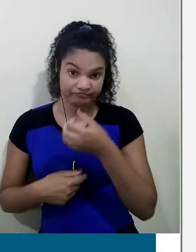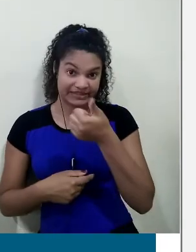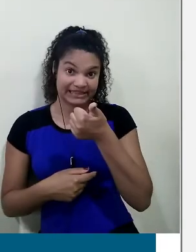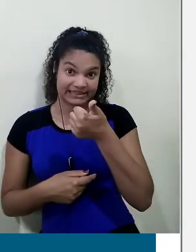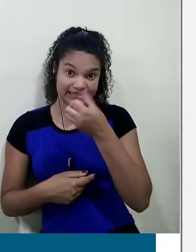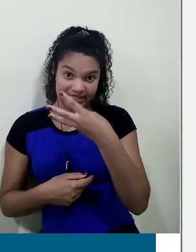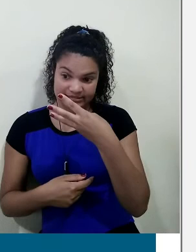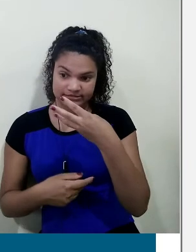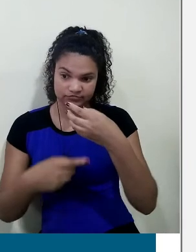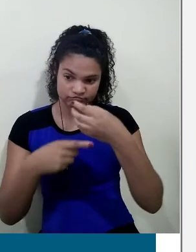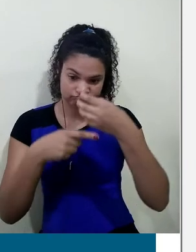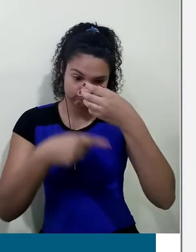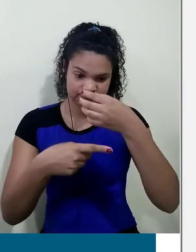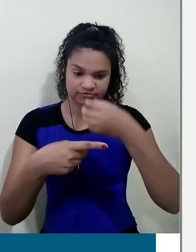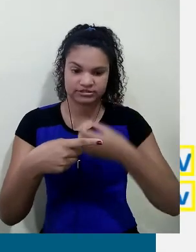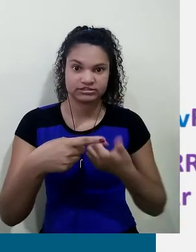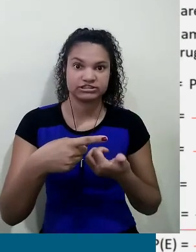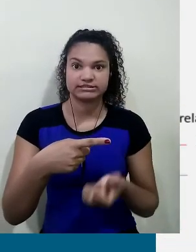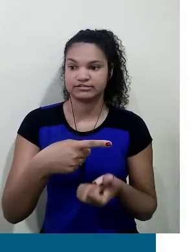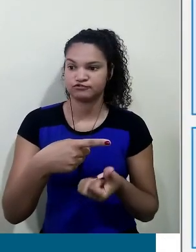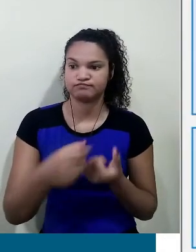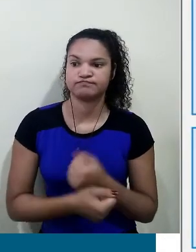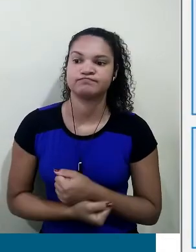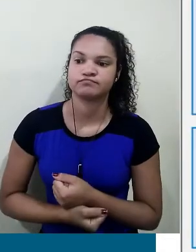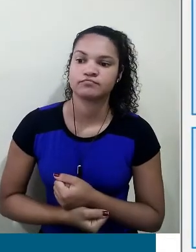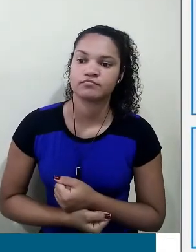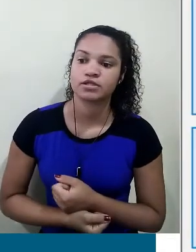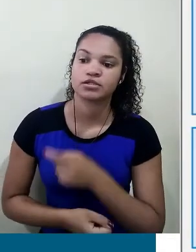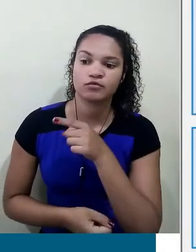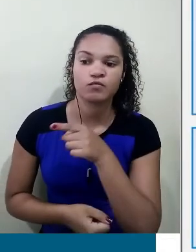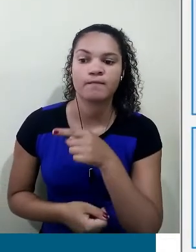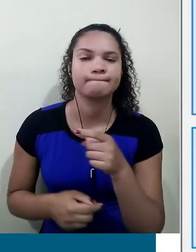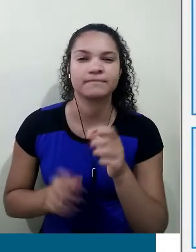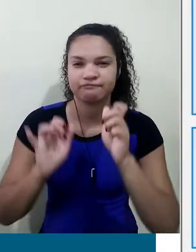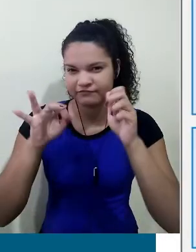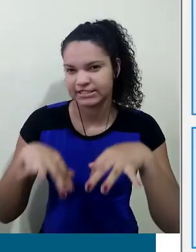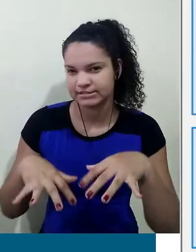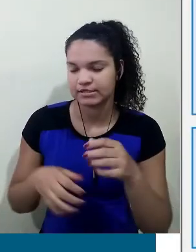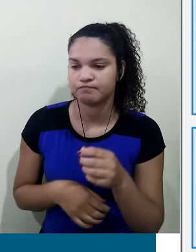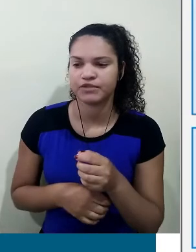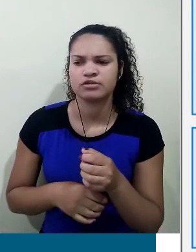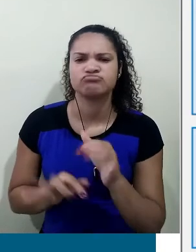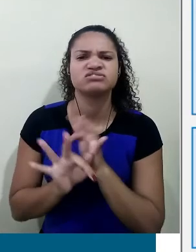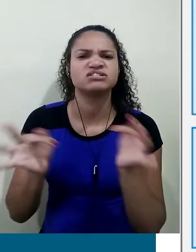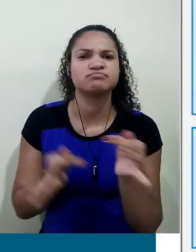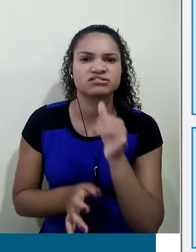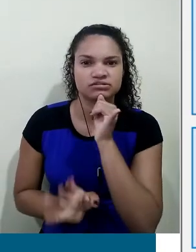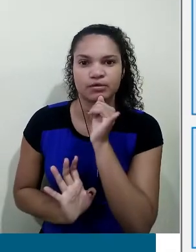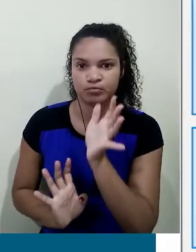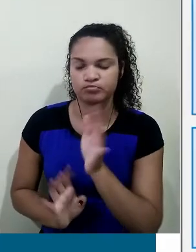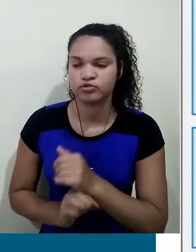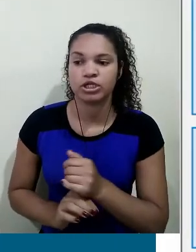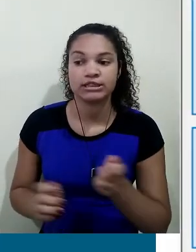13/16. A soma de probabilidades, então, ocorre nesses dois casos. Para encerrar, vamos ver um simples exemplo